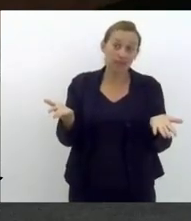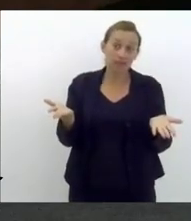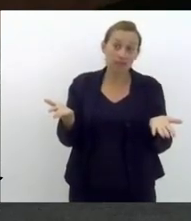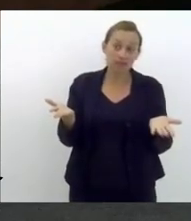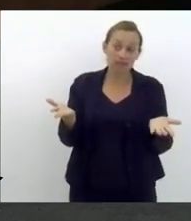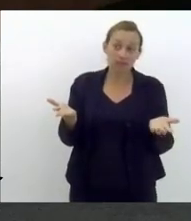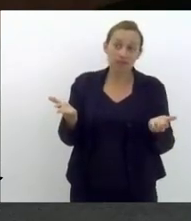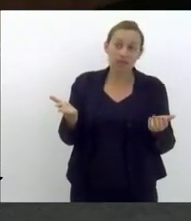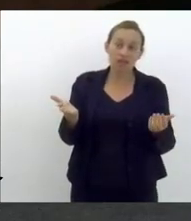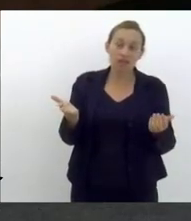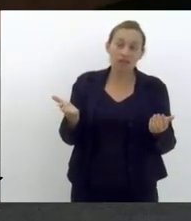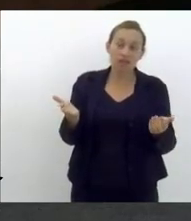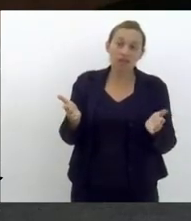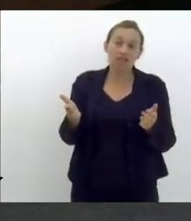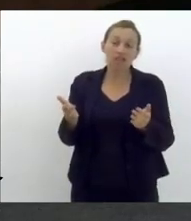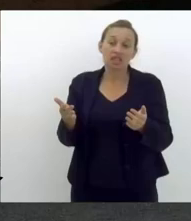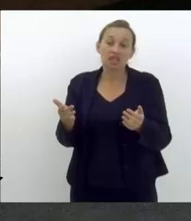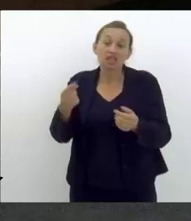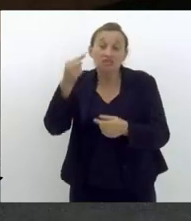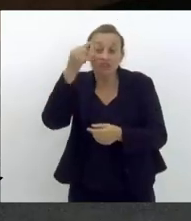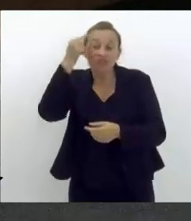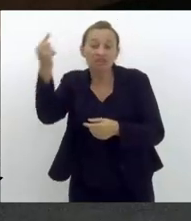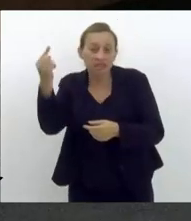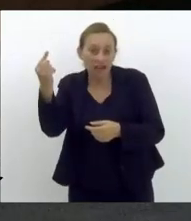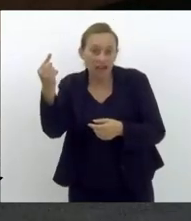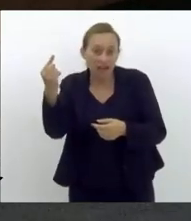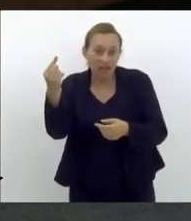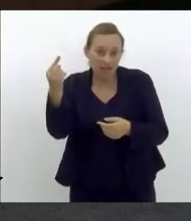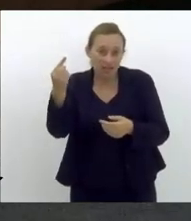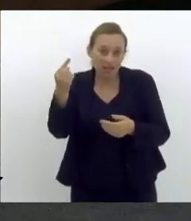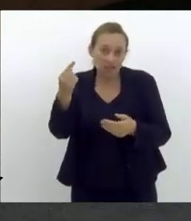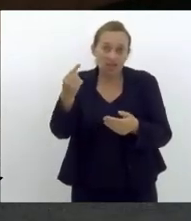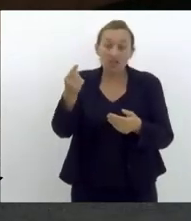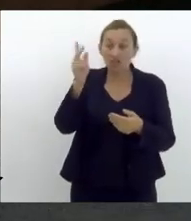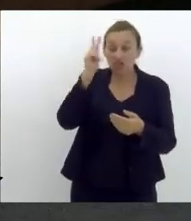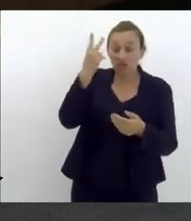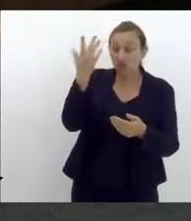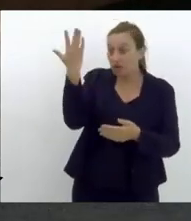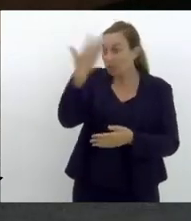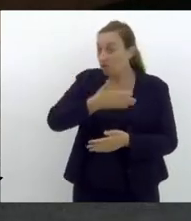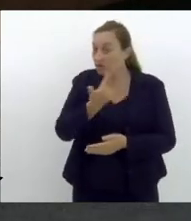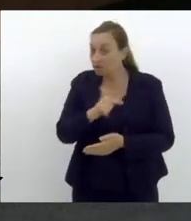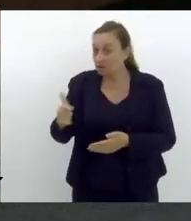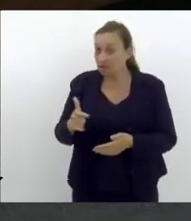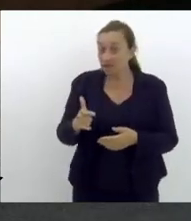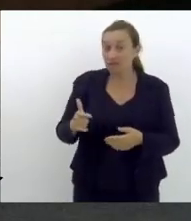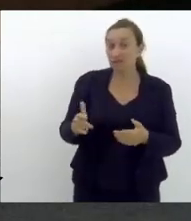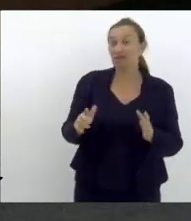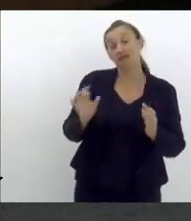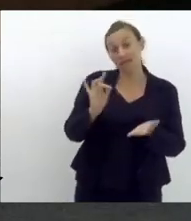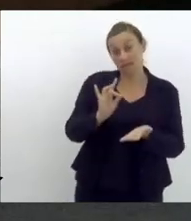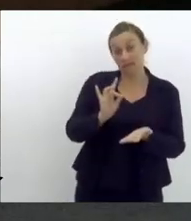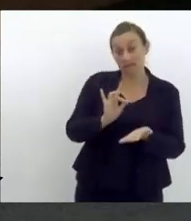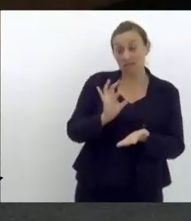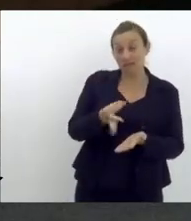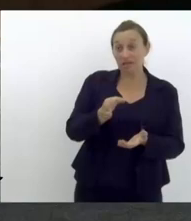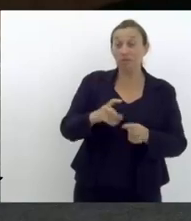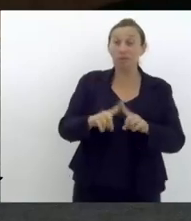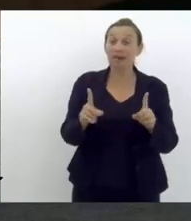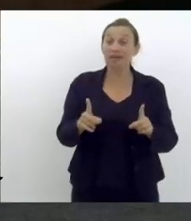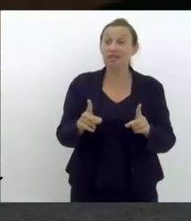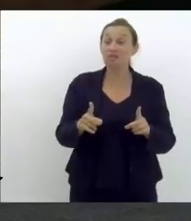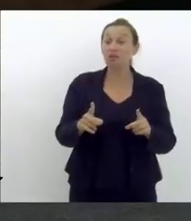cometimento de crime sem prova de fato não tinha prova da droga ali mas a própria matéria fala que a festança